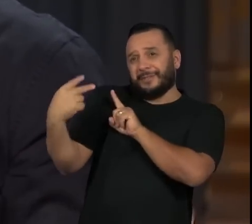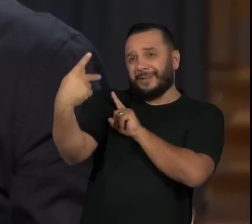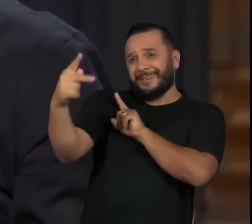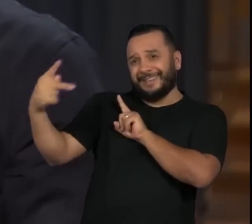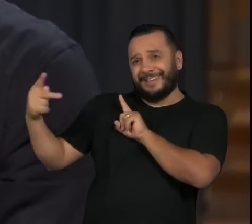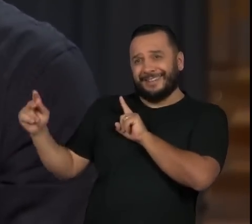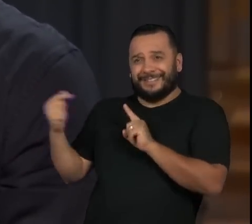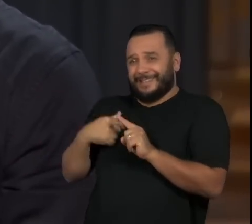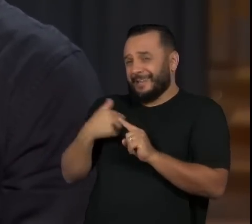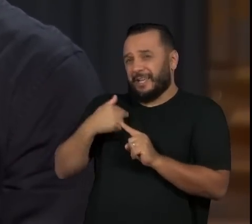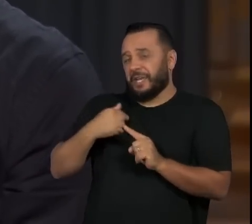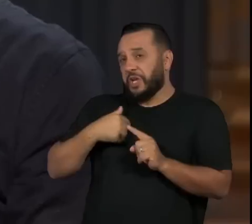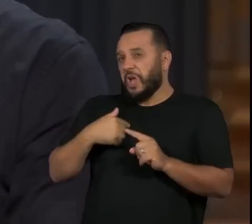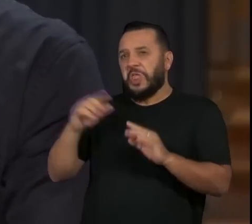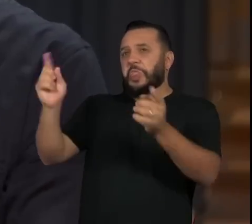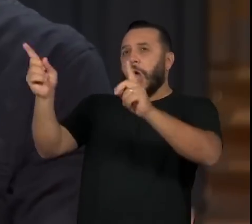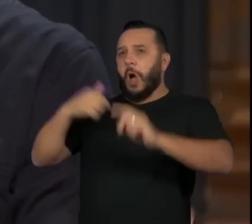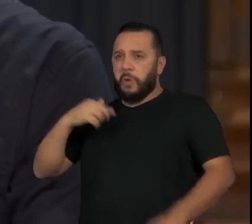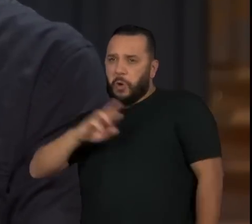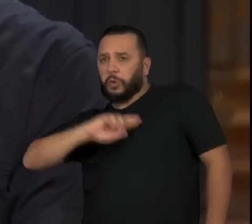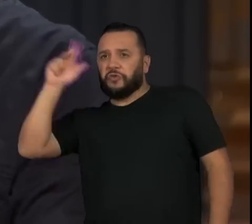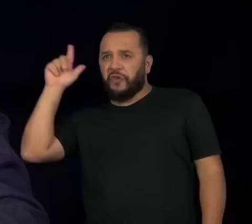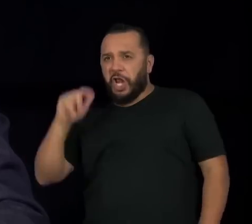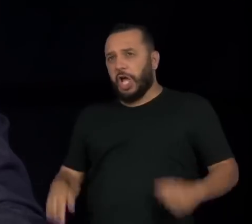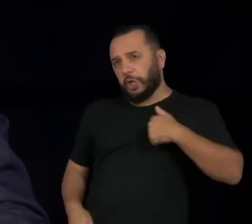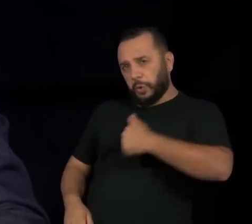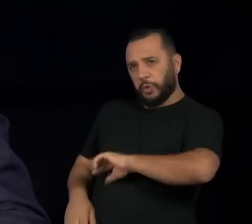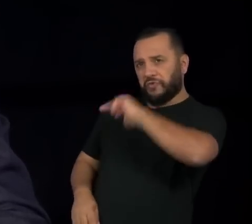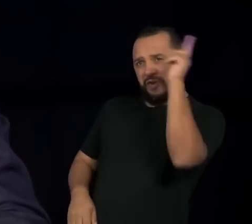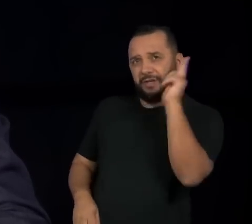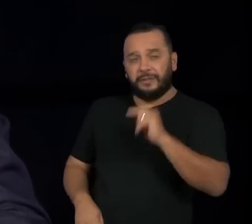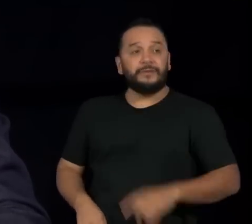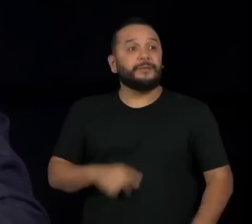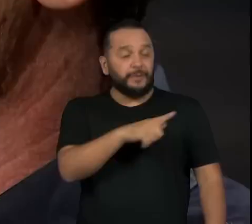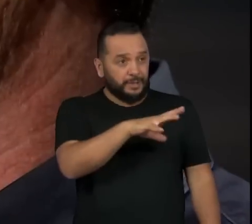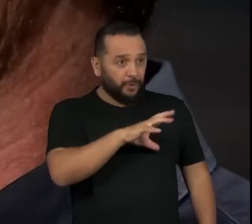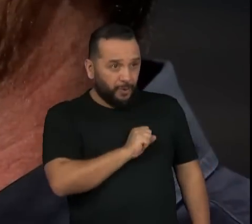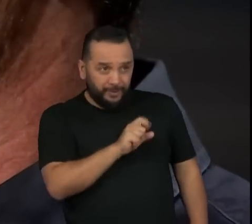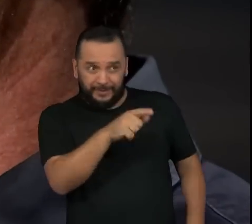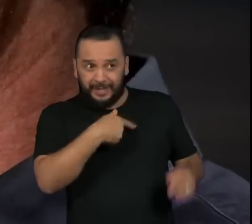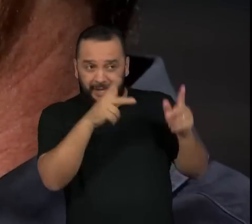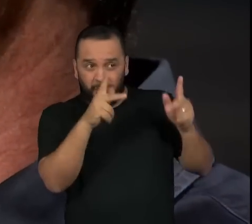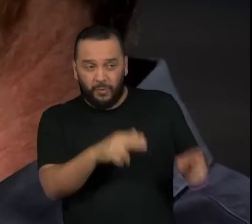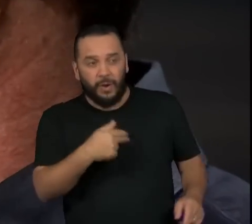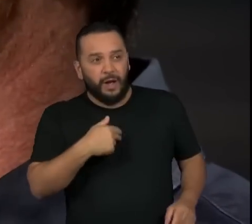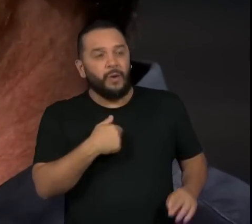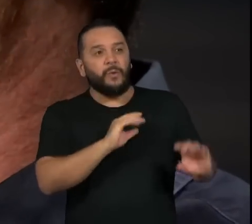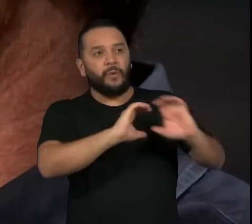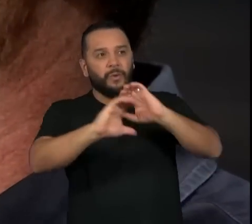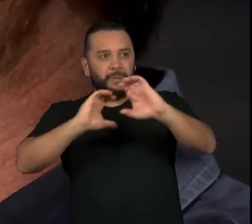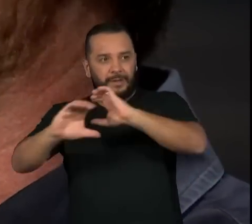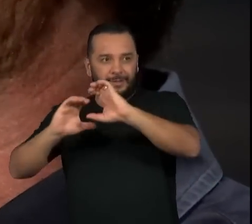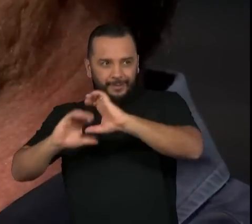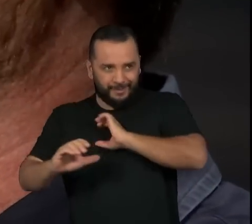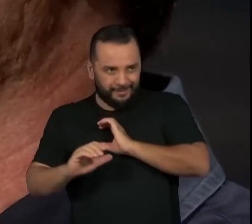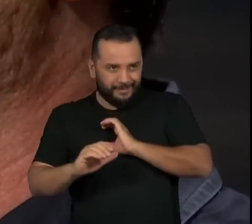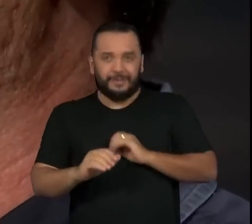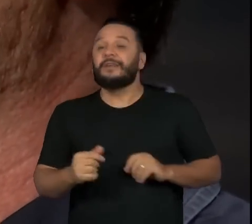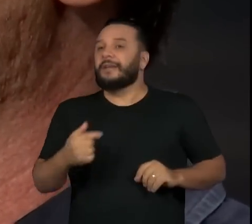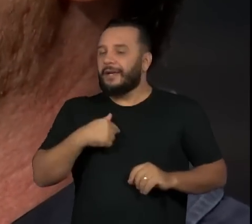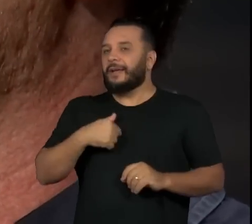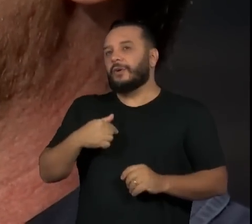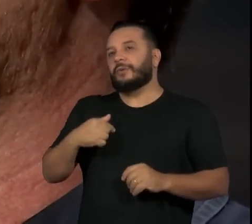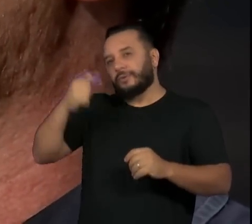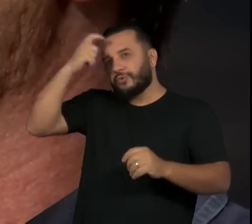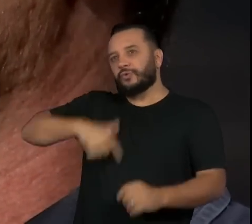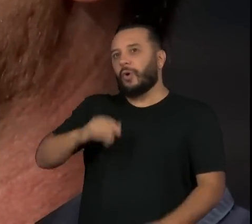querer brigar com o ponto de vista de alguém que está com uma vista... De ser um comunicador? De ser um comunicador. Eu acho que eu sou um contador de histórias.